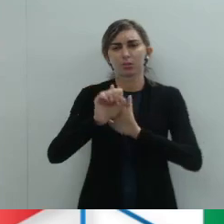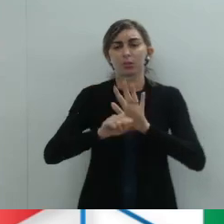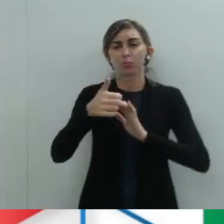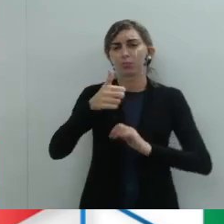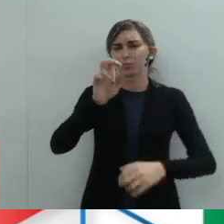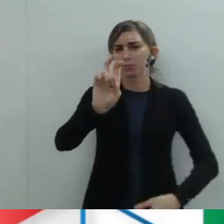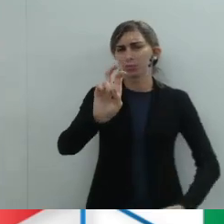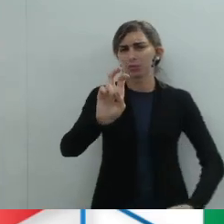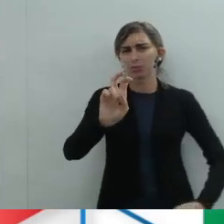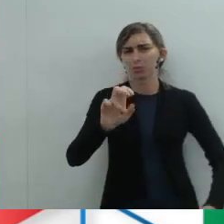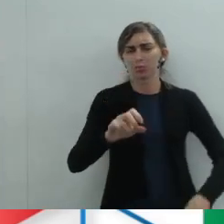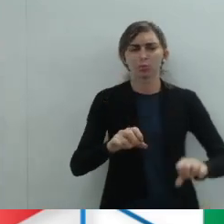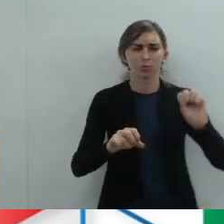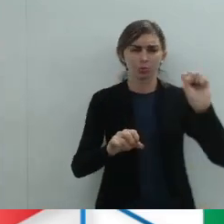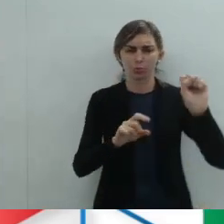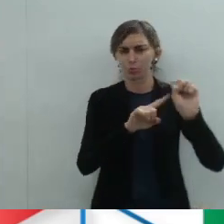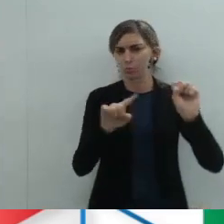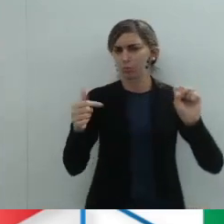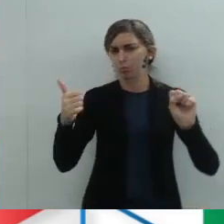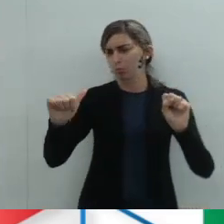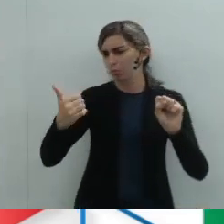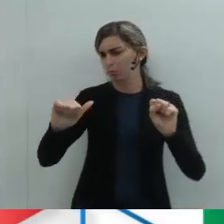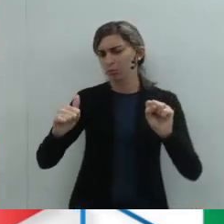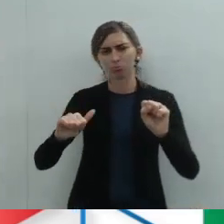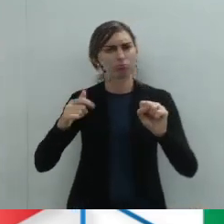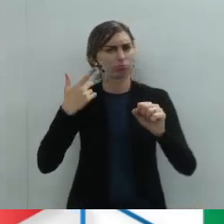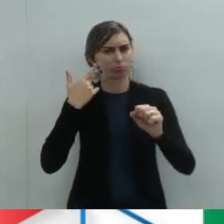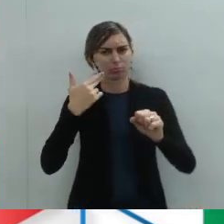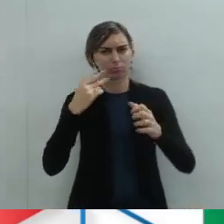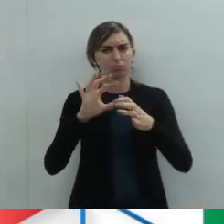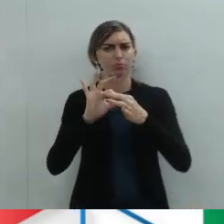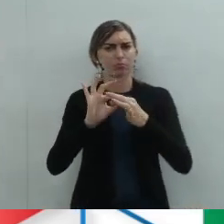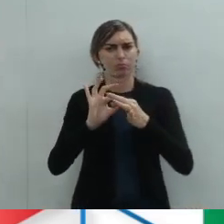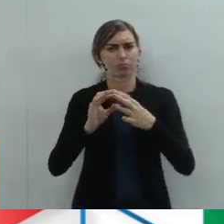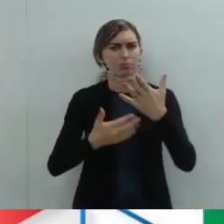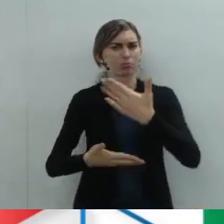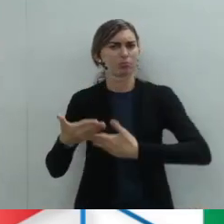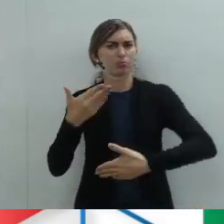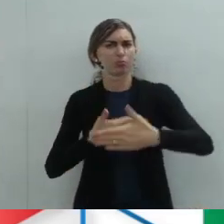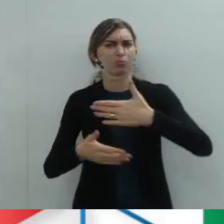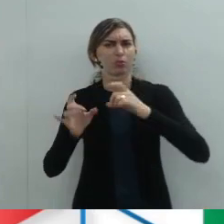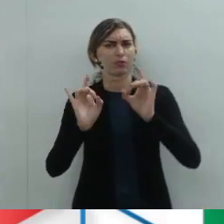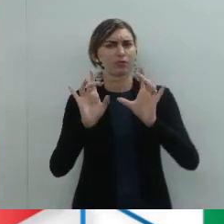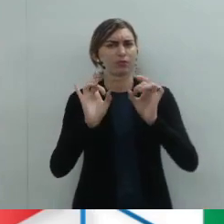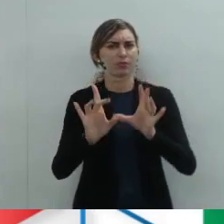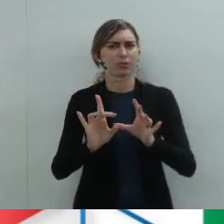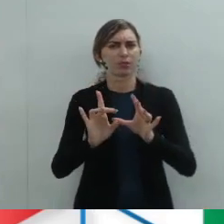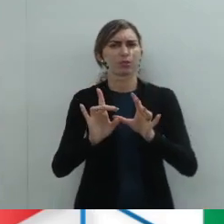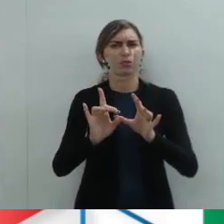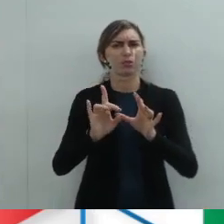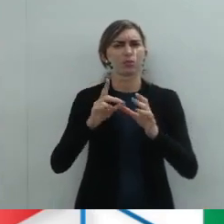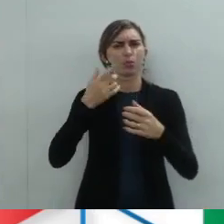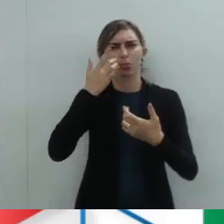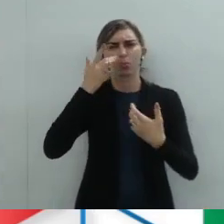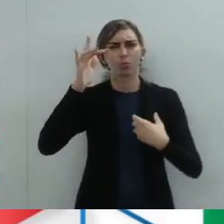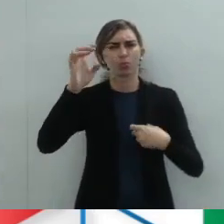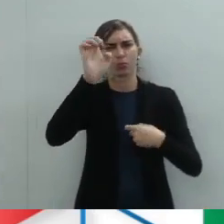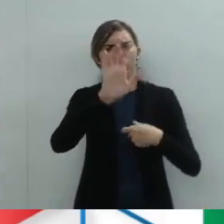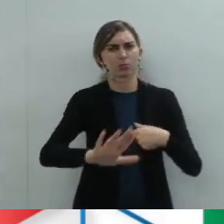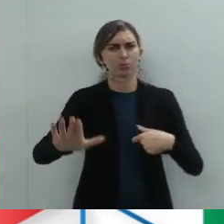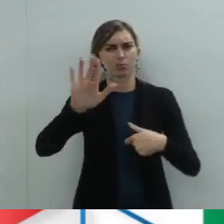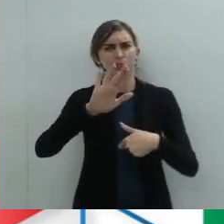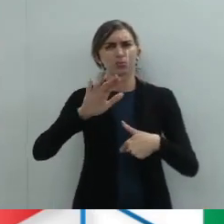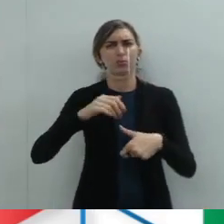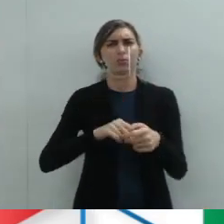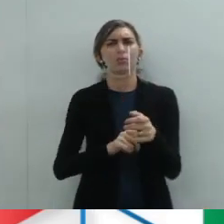Mas veja aí, do século 8 ao século 11, a gente vai ter, por exemplo, Gana vendendo ouro para a Europa. Império